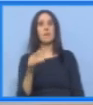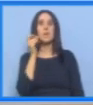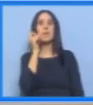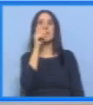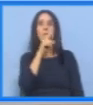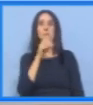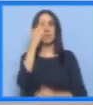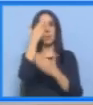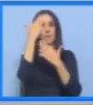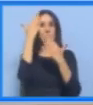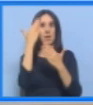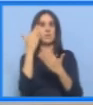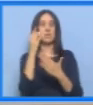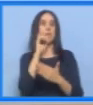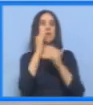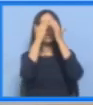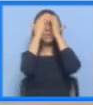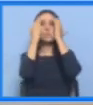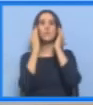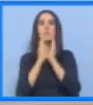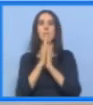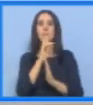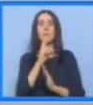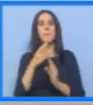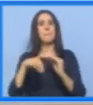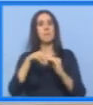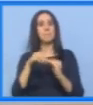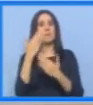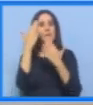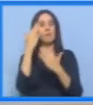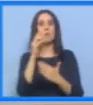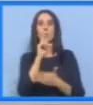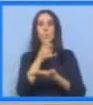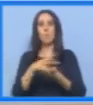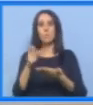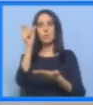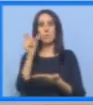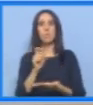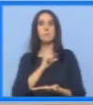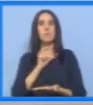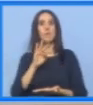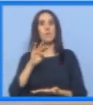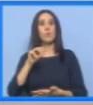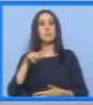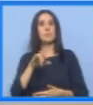em homenagem a Nossa Senhora de Fátima, mas também evoca o nome do Padre Formigão, porque ele é